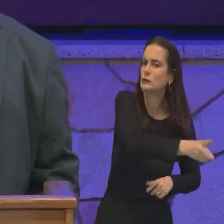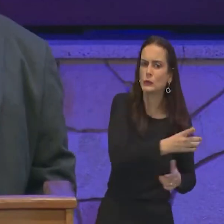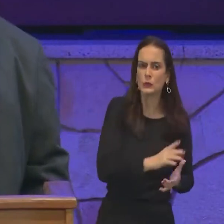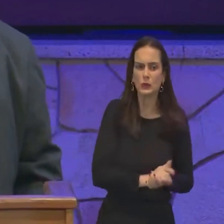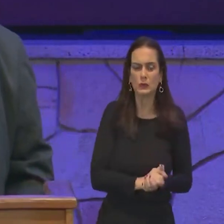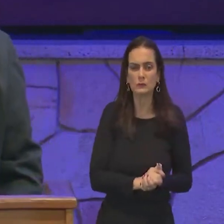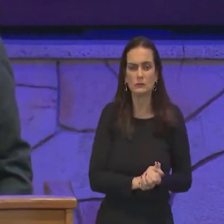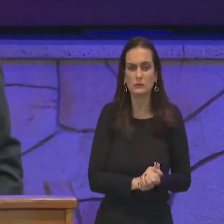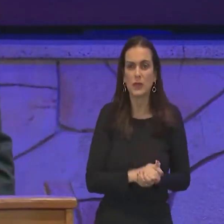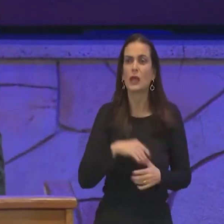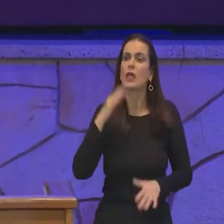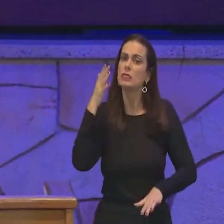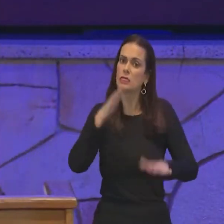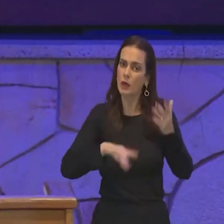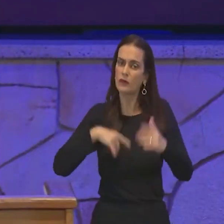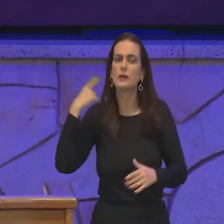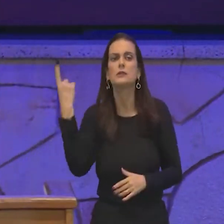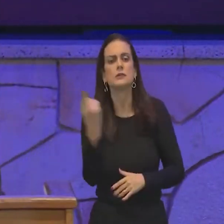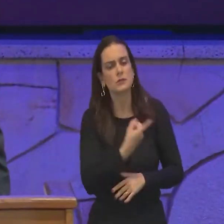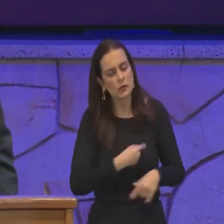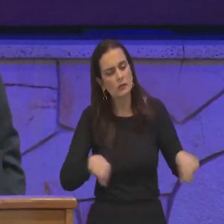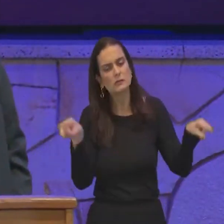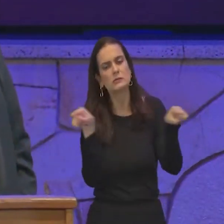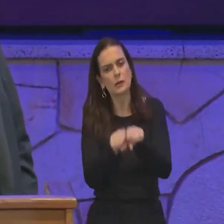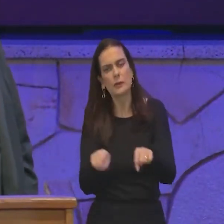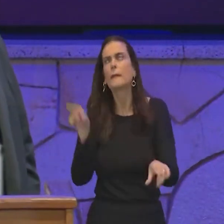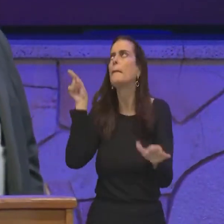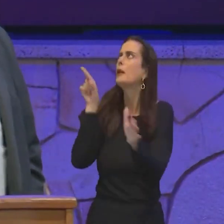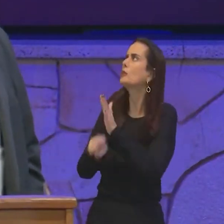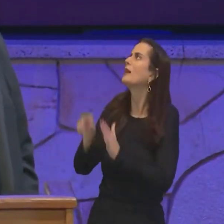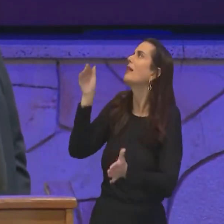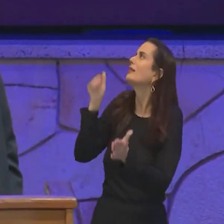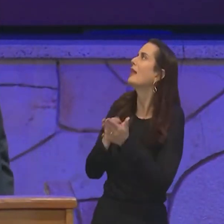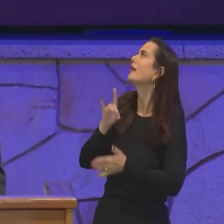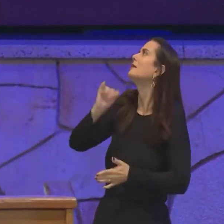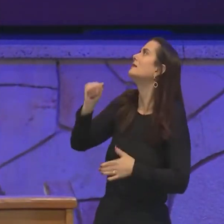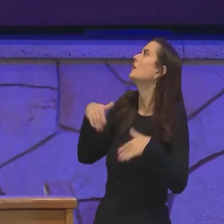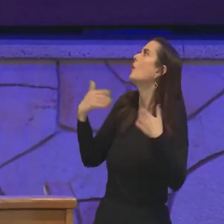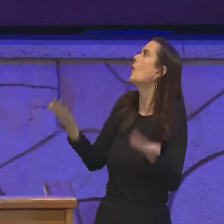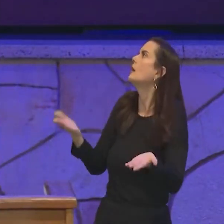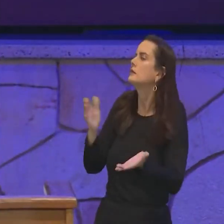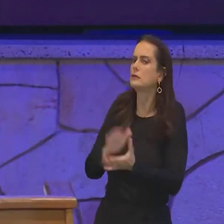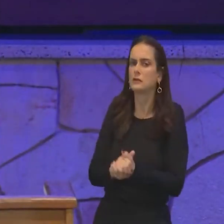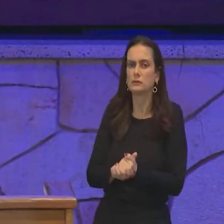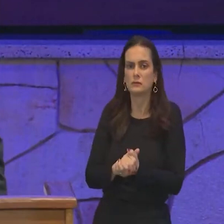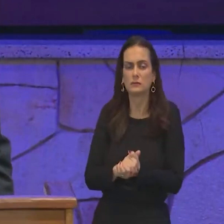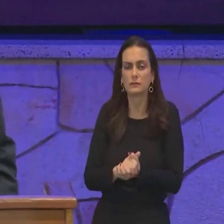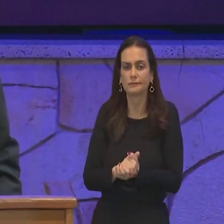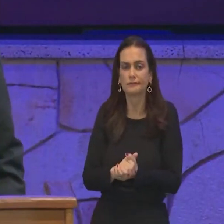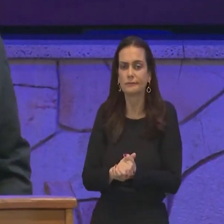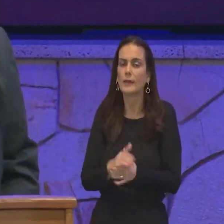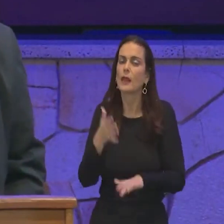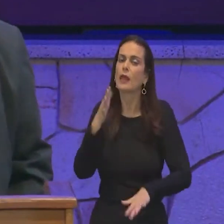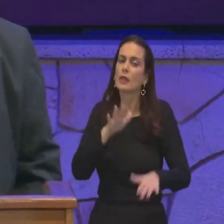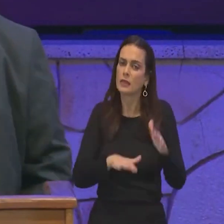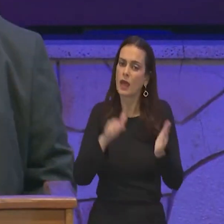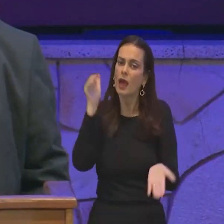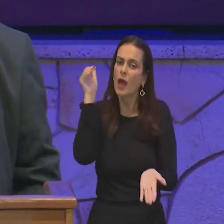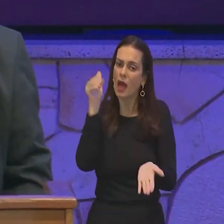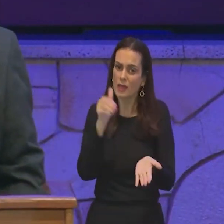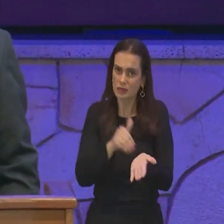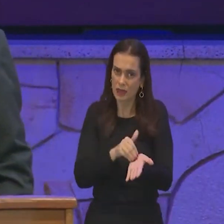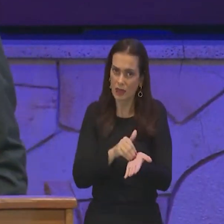fica perguntando ao Senhor, até quando? Até quando? E talvez o Senhor esteja dizendo, até que você me